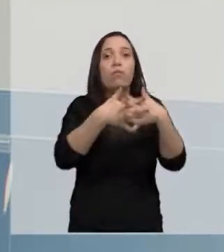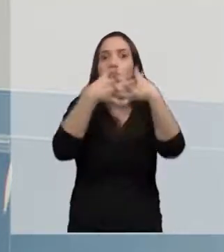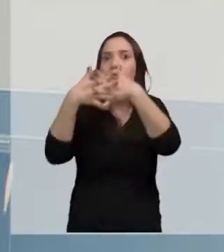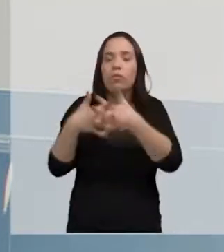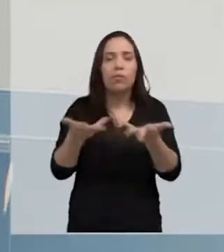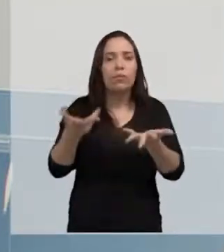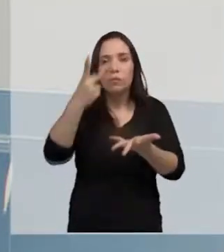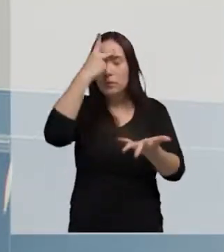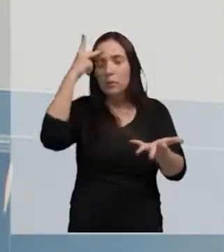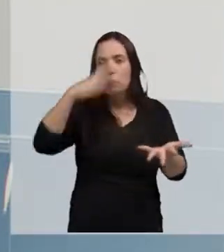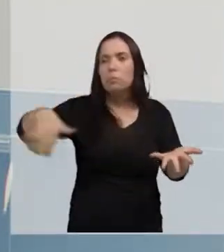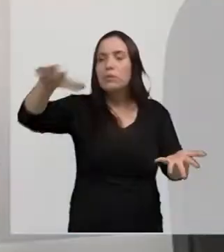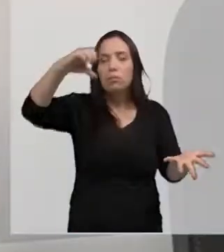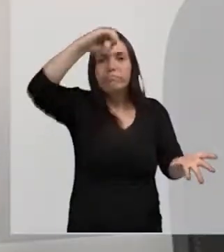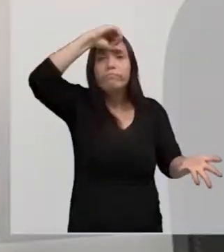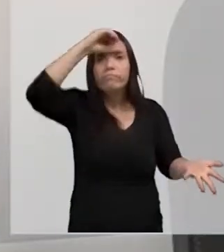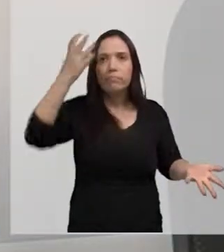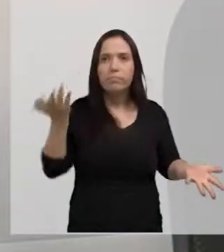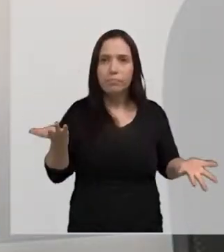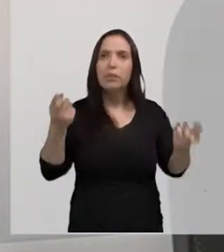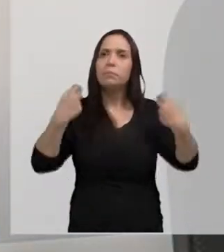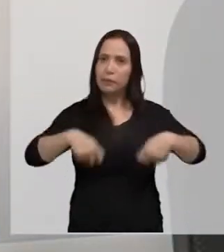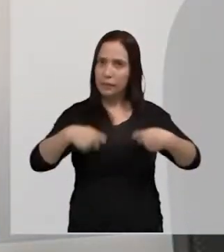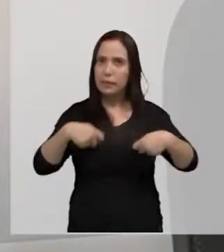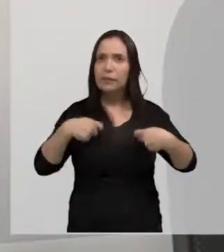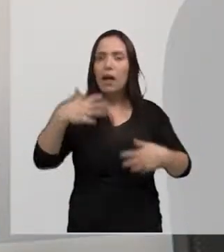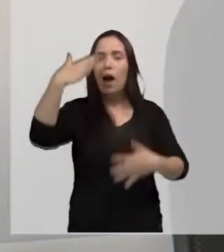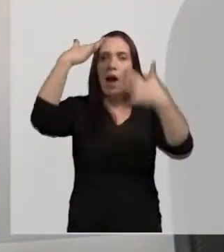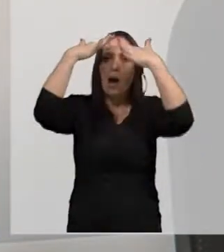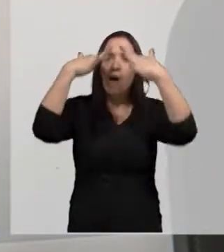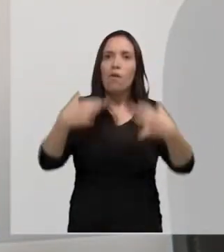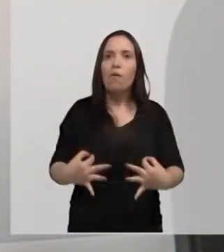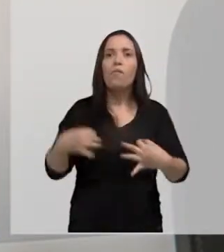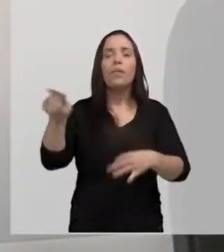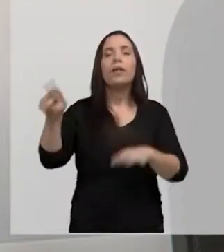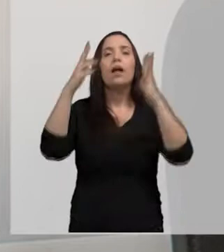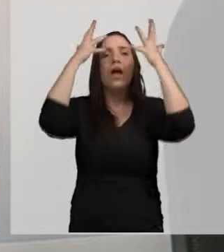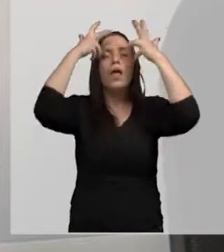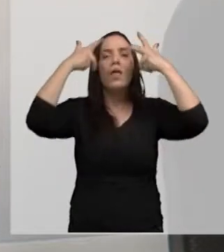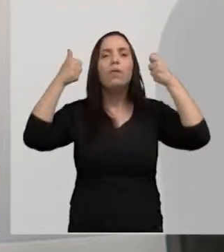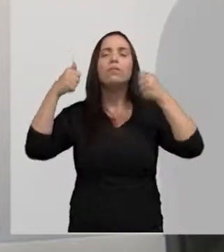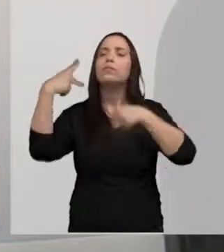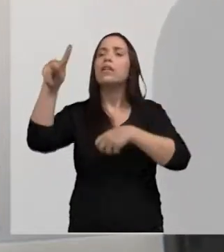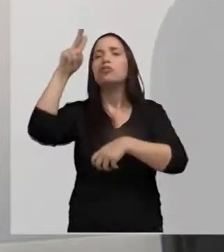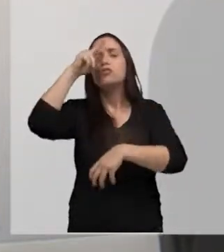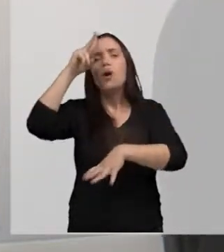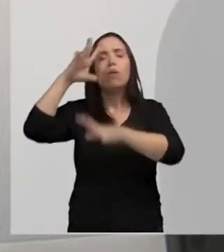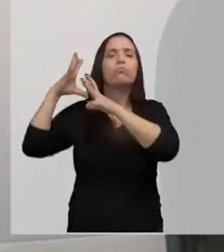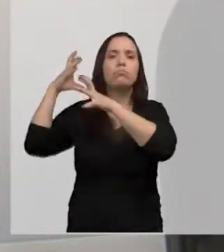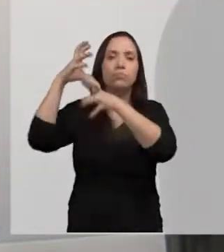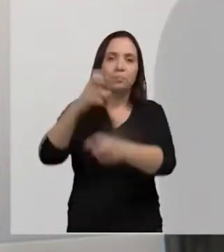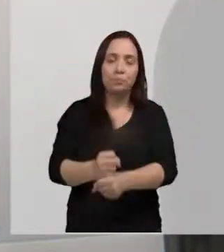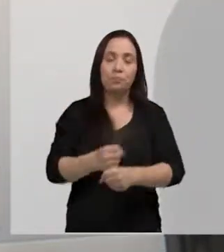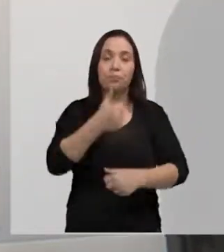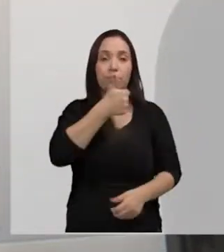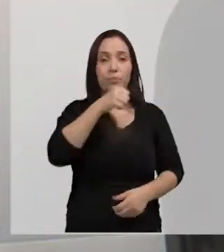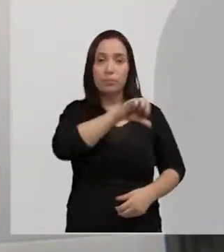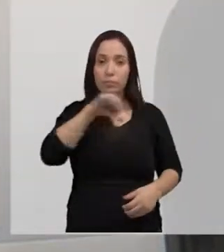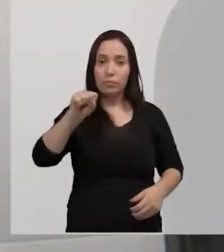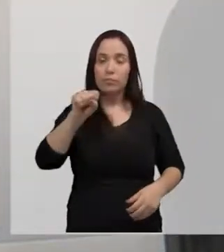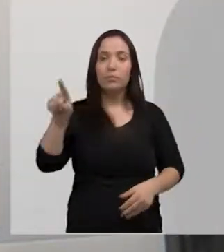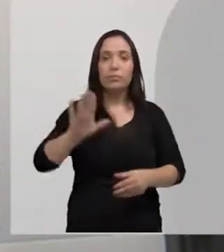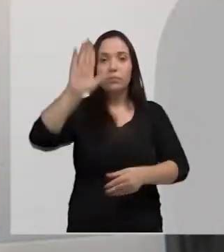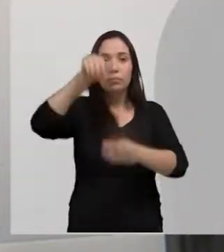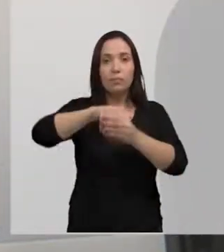como você bem classificou, é preciso compreender a trajetória do senador Eunício de Oliveira. Em 98,